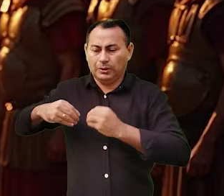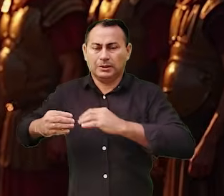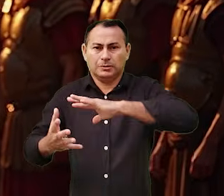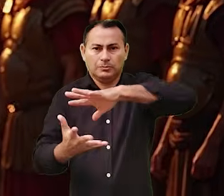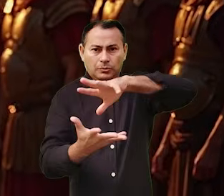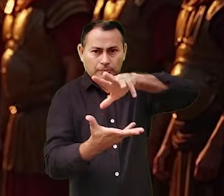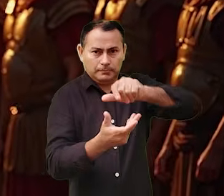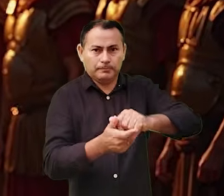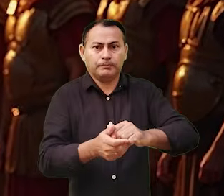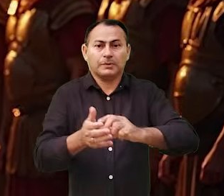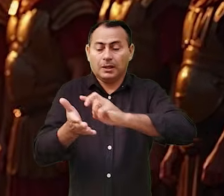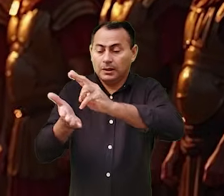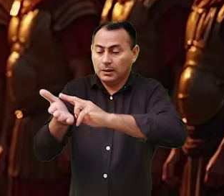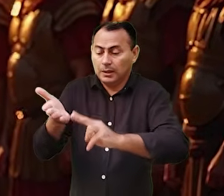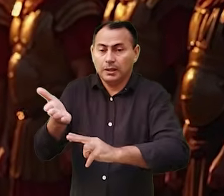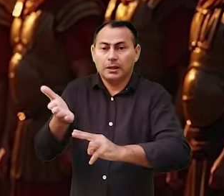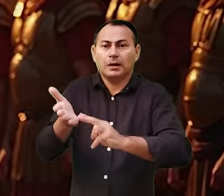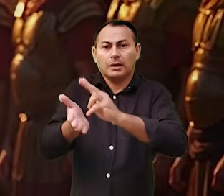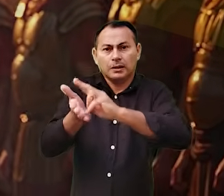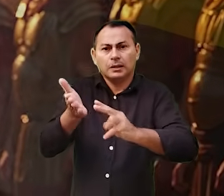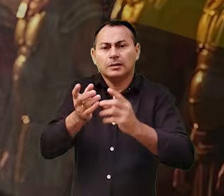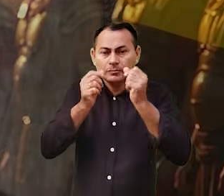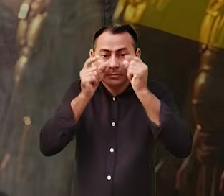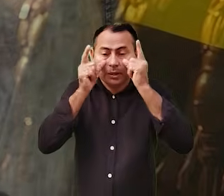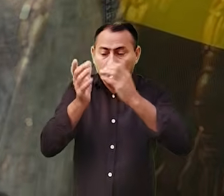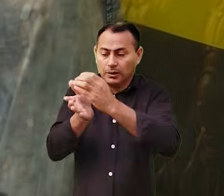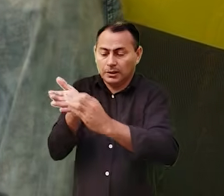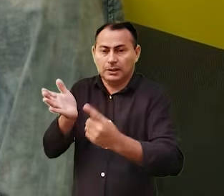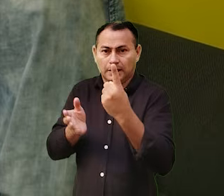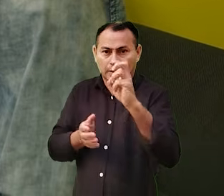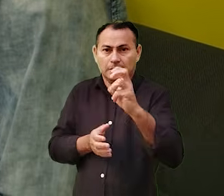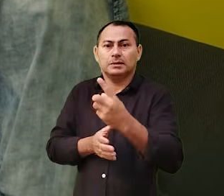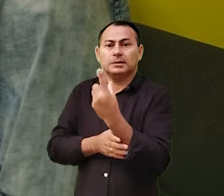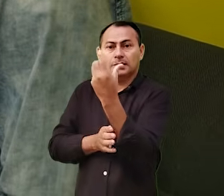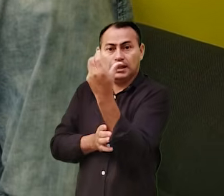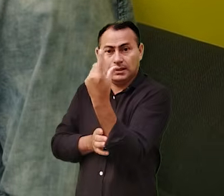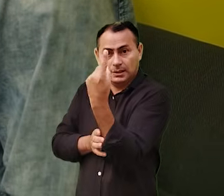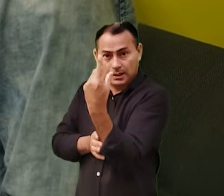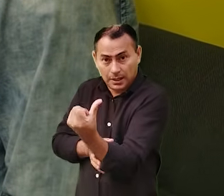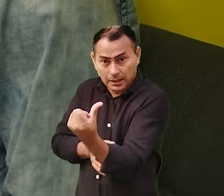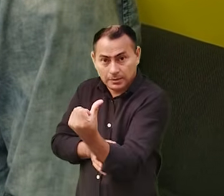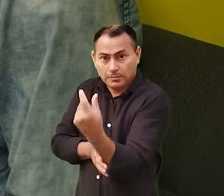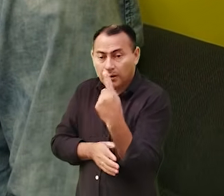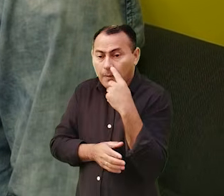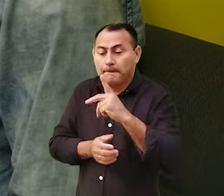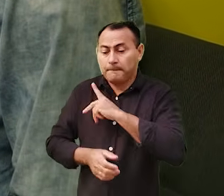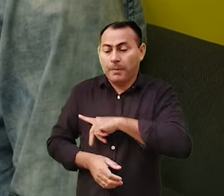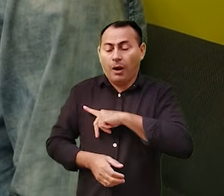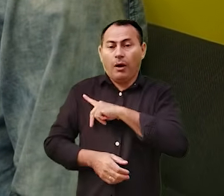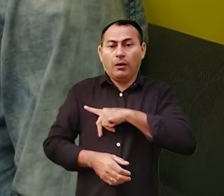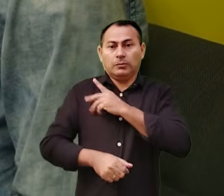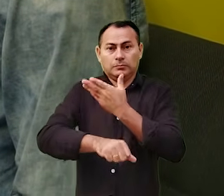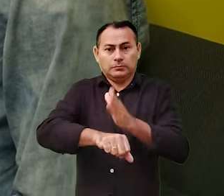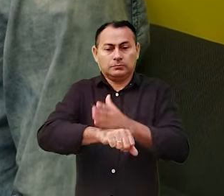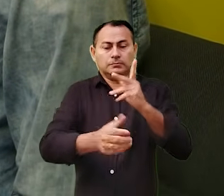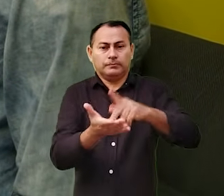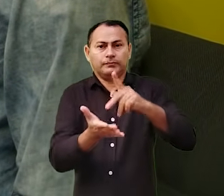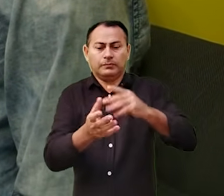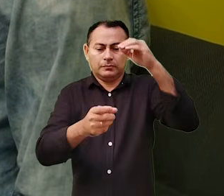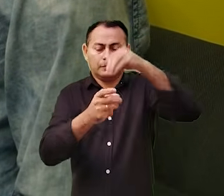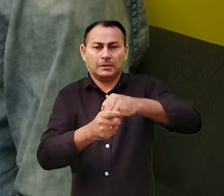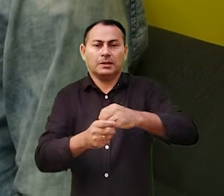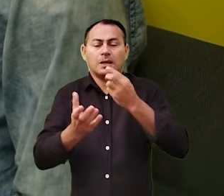mundo. Leia atentamente os capítulos 15 e 16 e veja como Paulo aplicou as